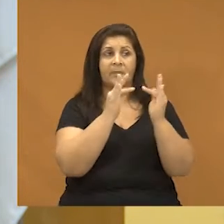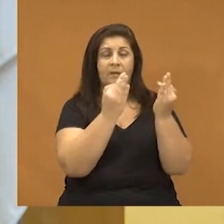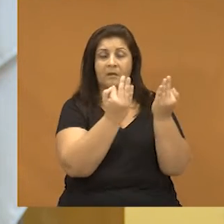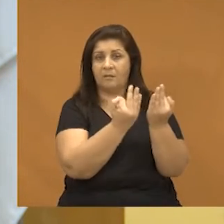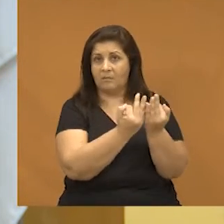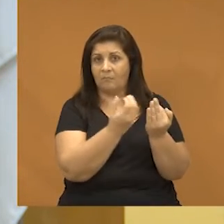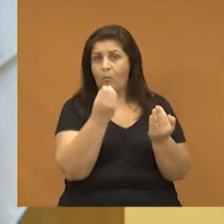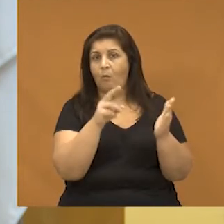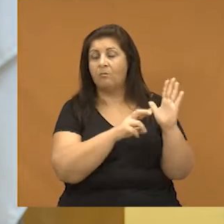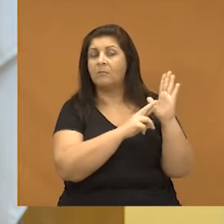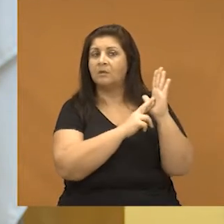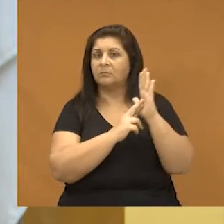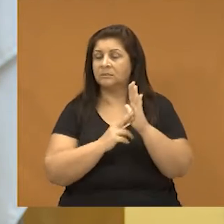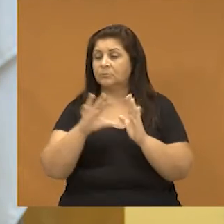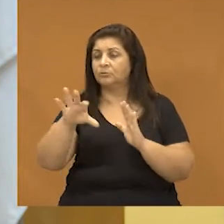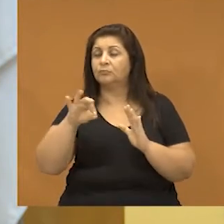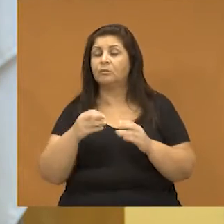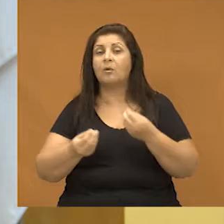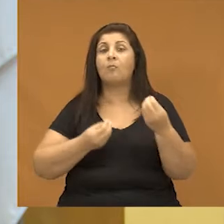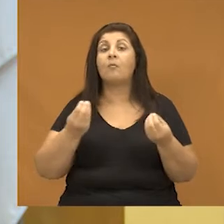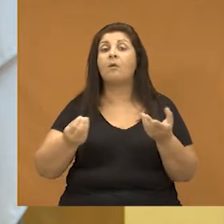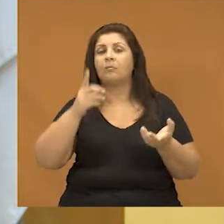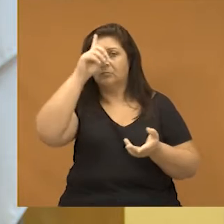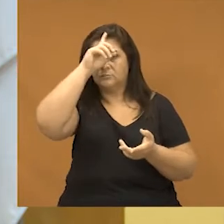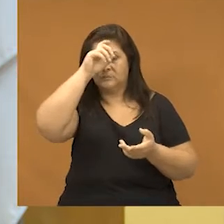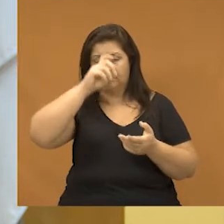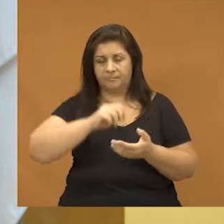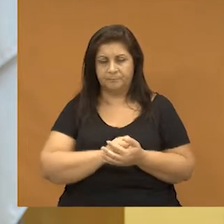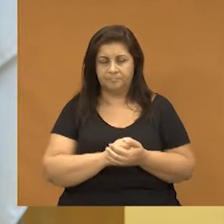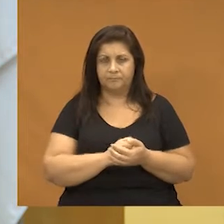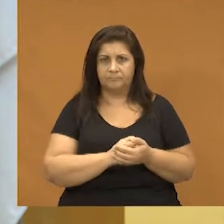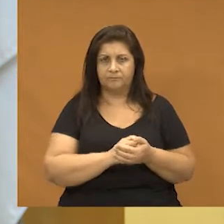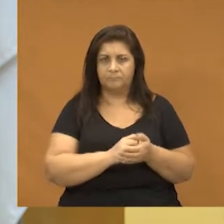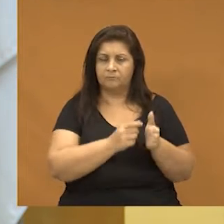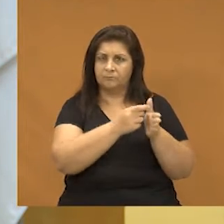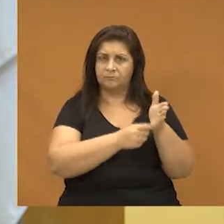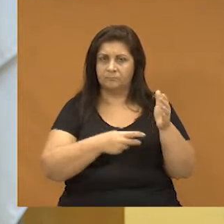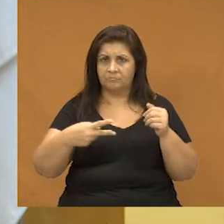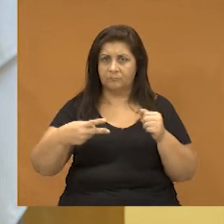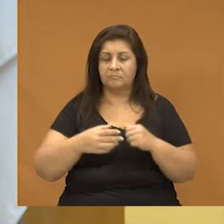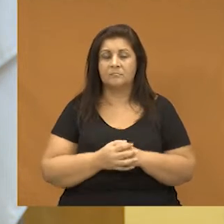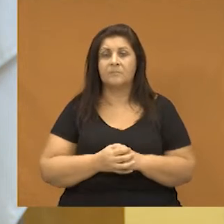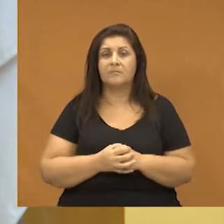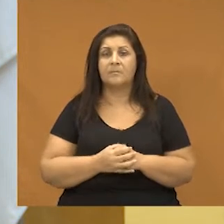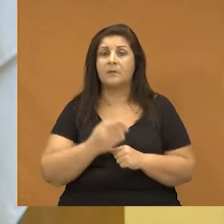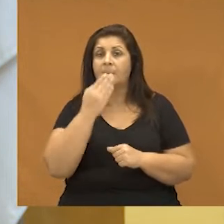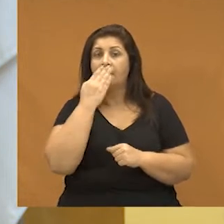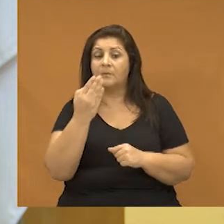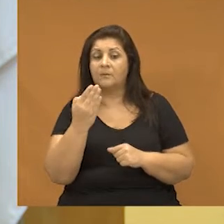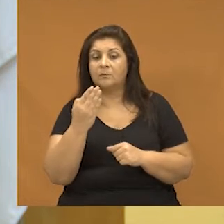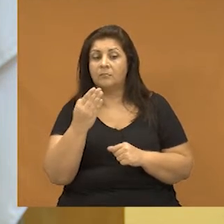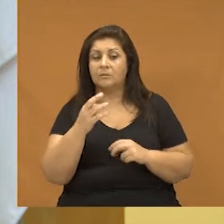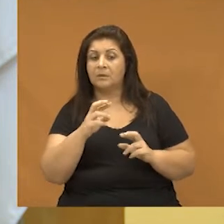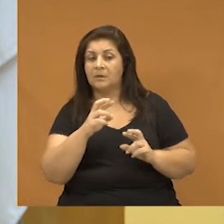legal poderá fazer essa opção. No parágrafo 2º, a solicitação será analisada pelo